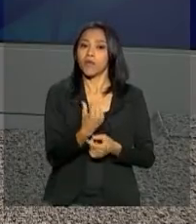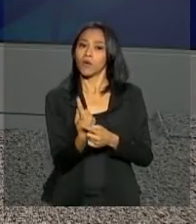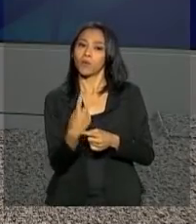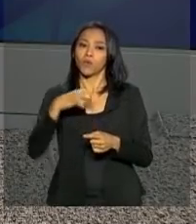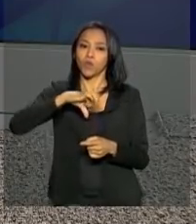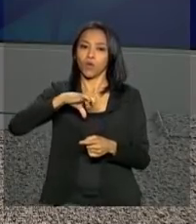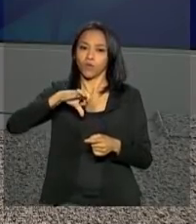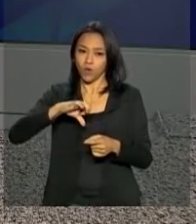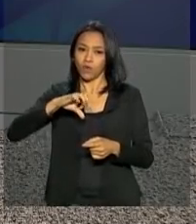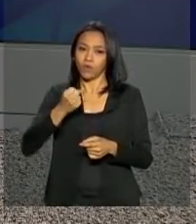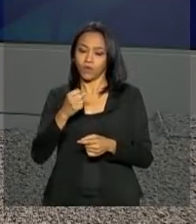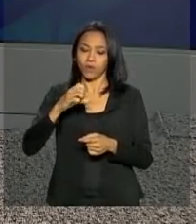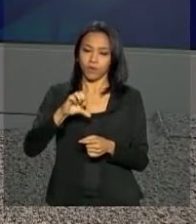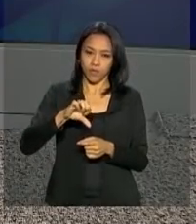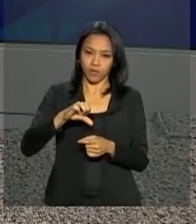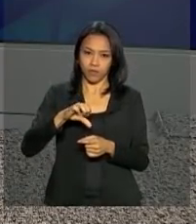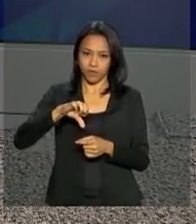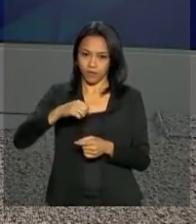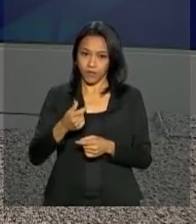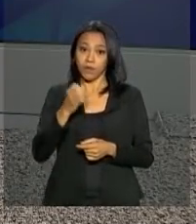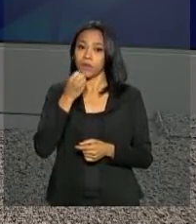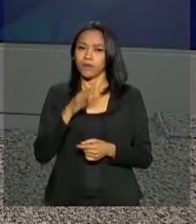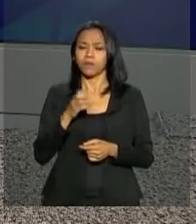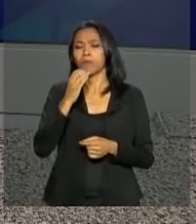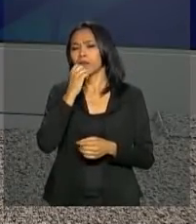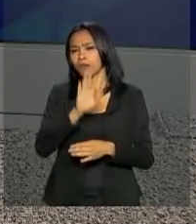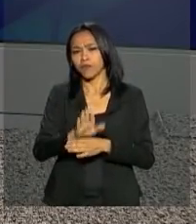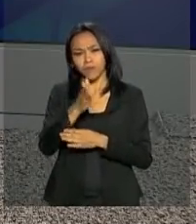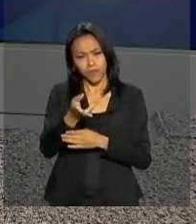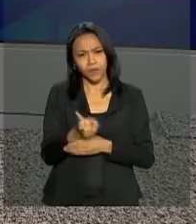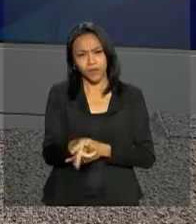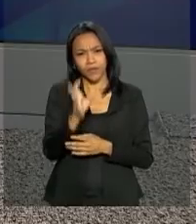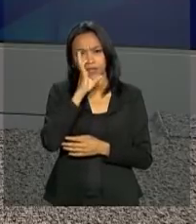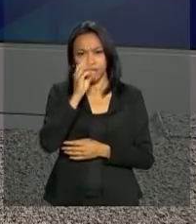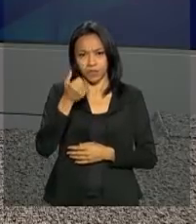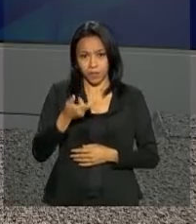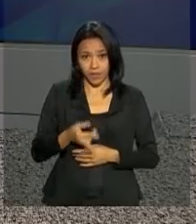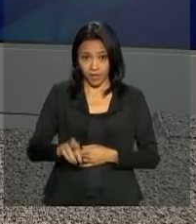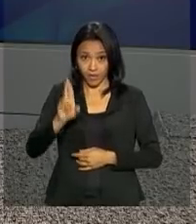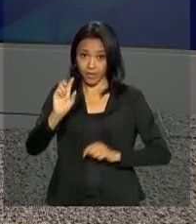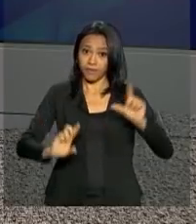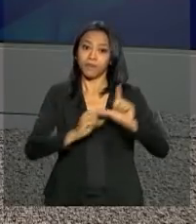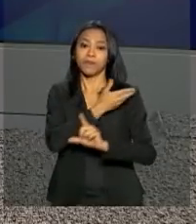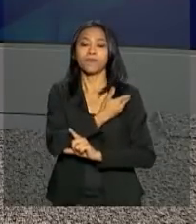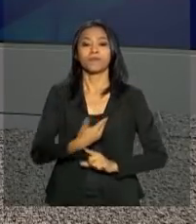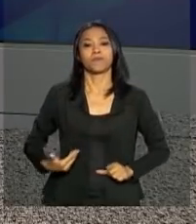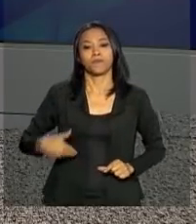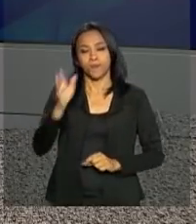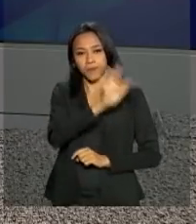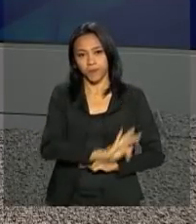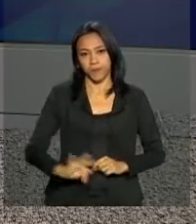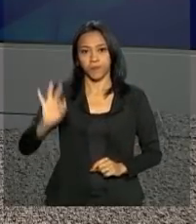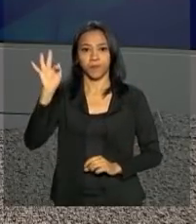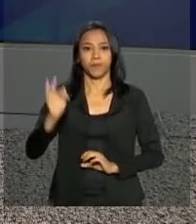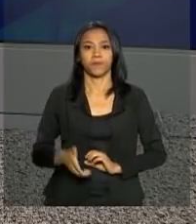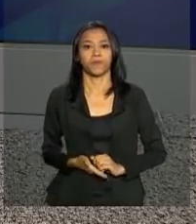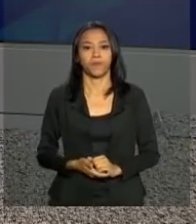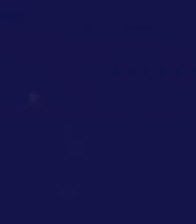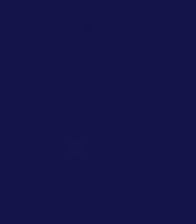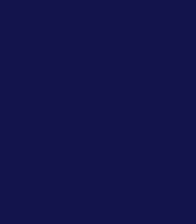7 8 787 uma boa tarde pra você e continue com a gente aqui na nbr a tv do governo federal